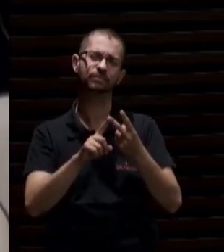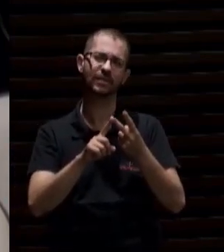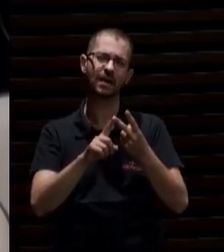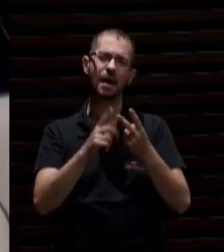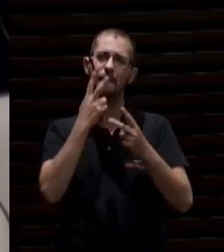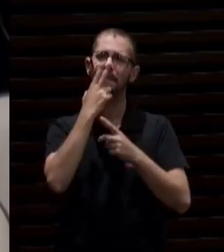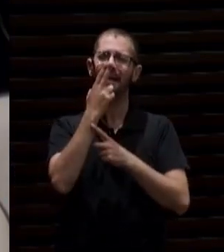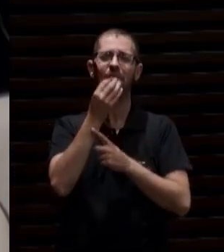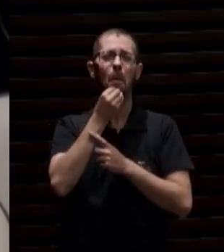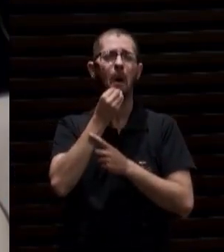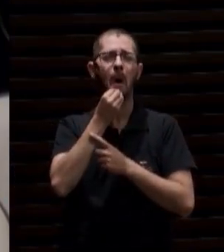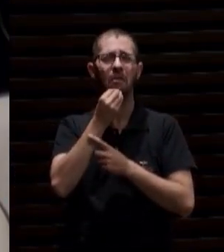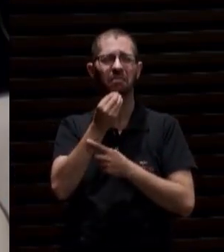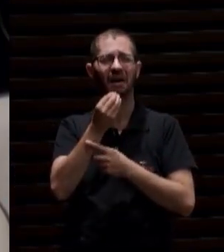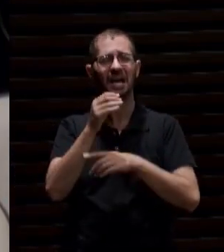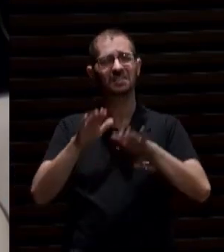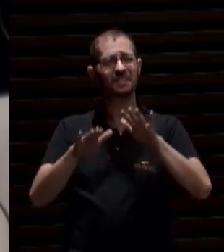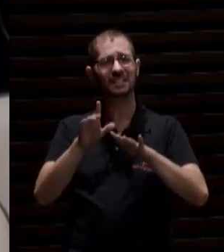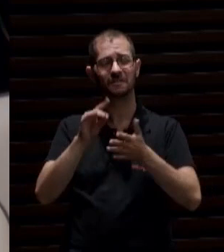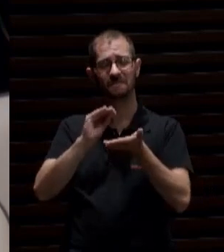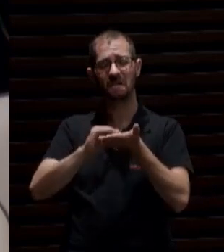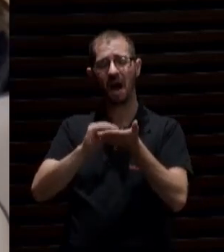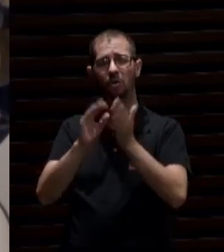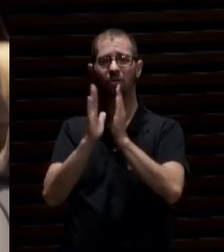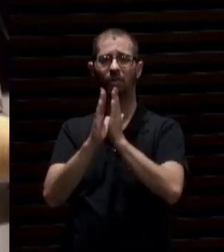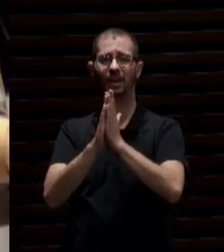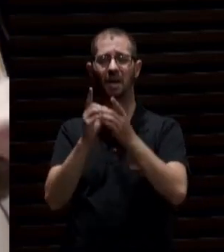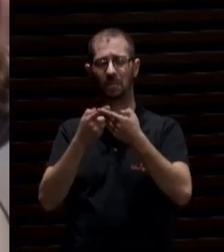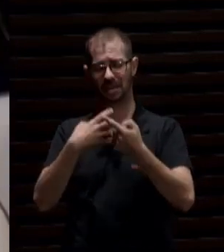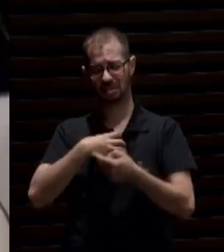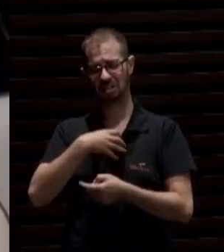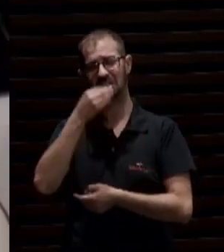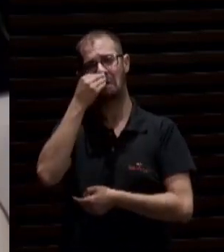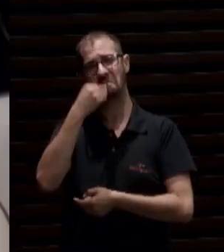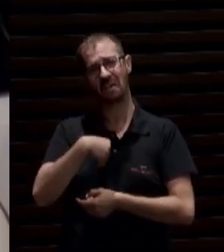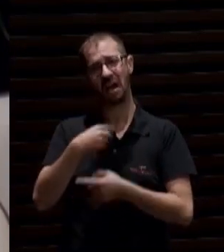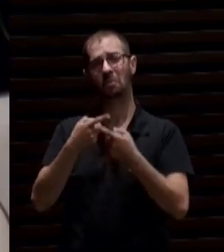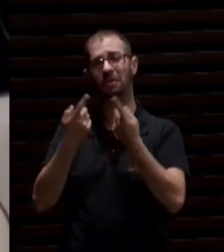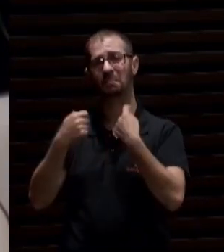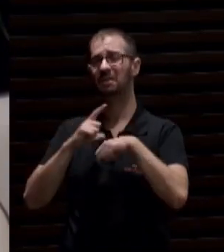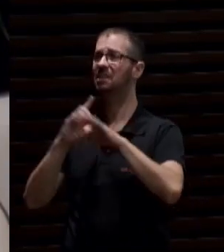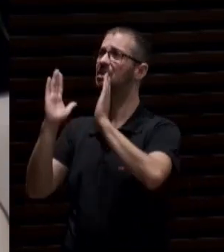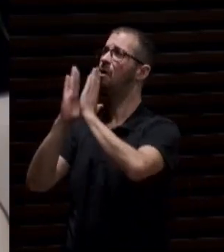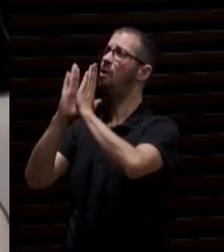nós não oramos porque nós estamos enfraquecidos, mas é porque nós estamos enfraquecidos porque precisamos orar ao Senhor.